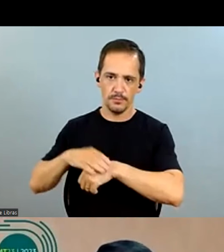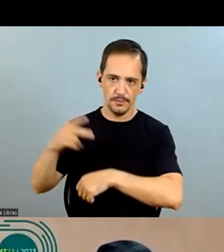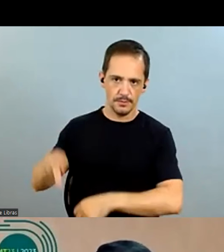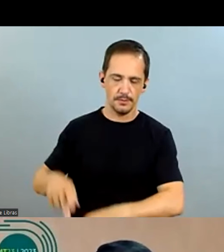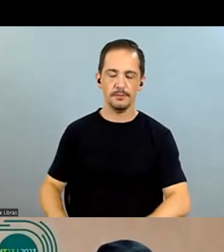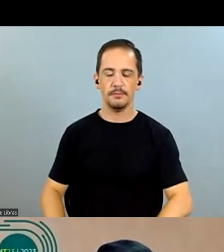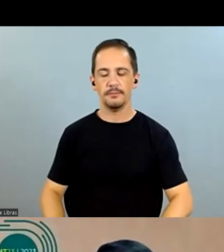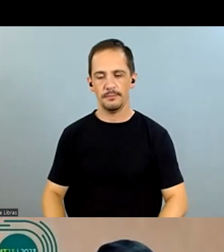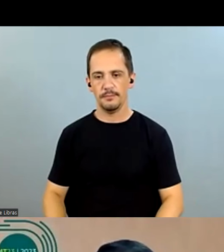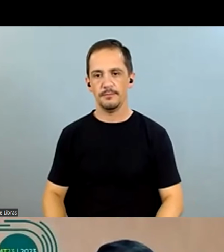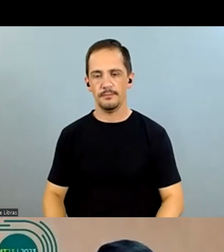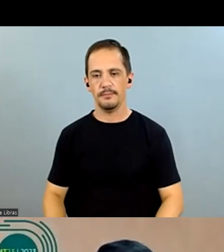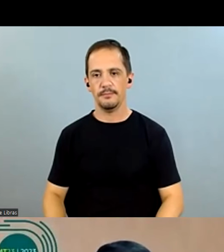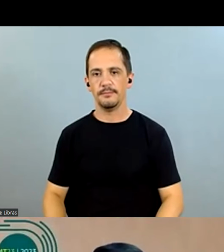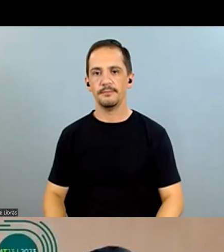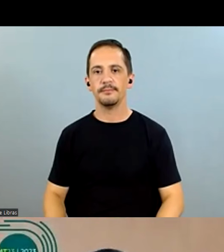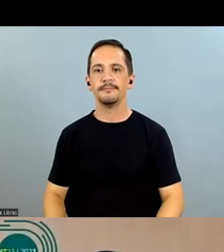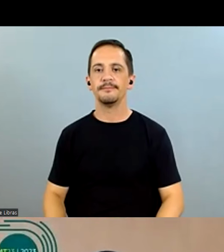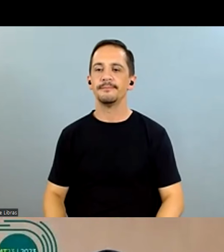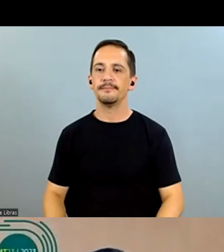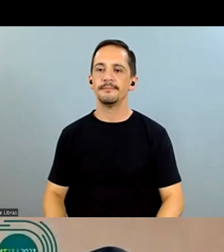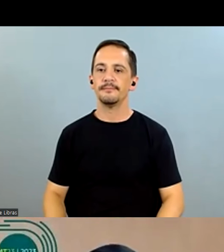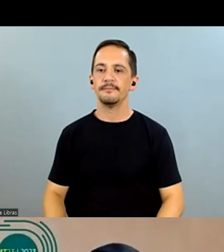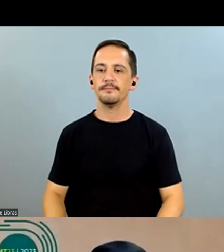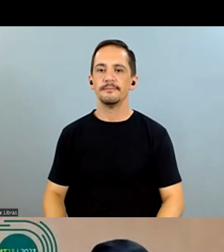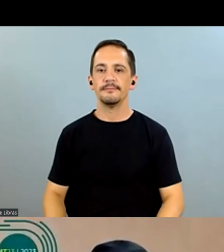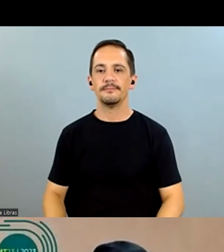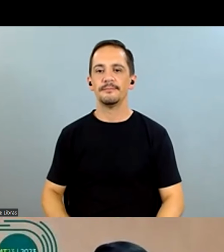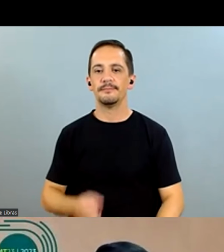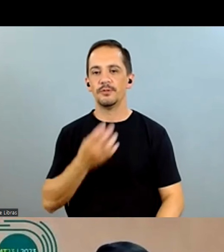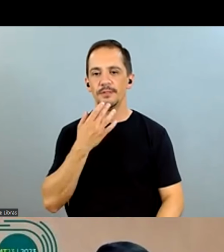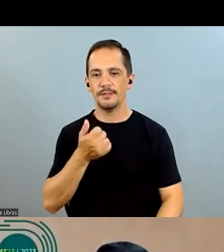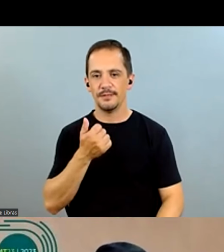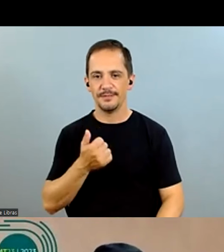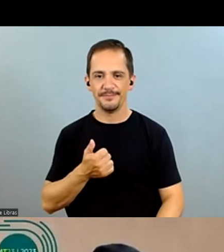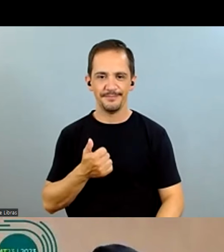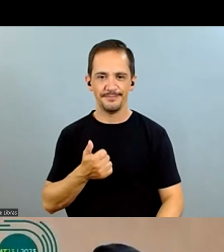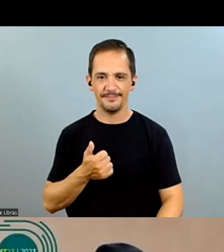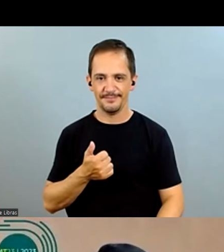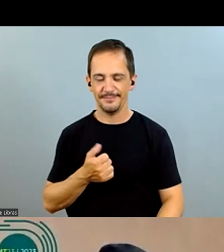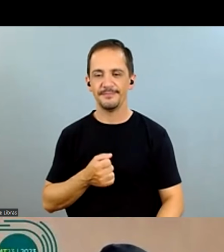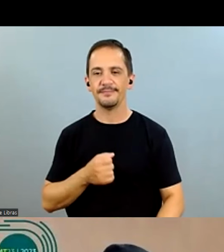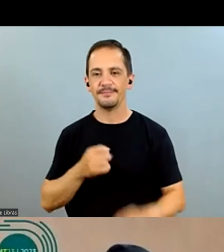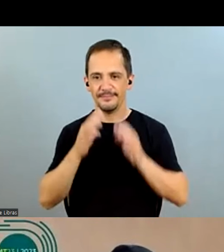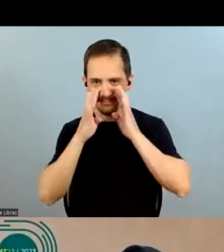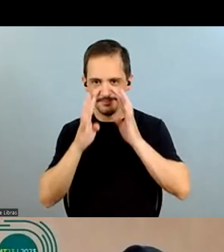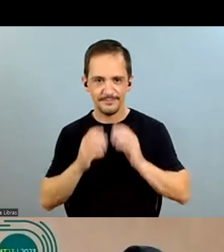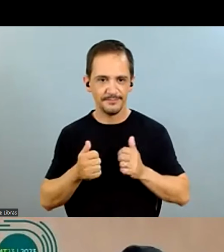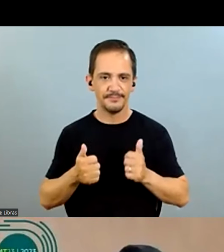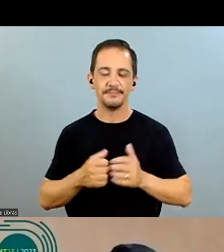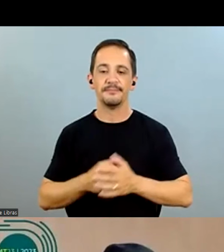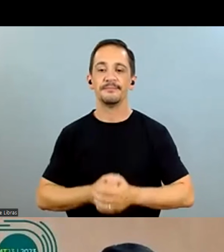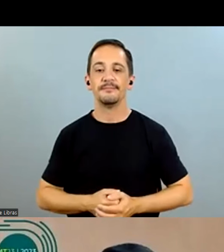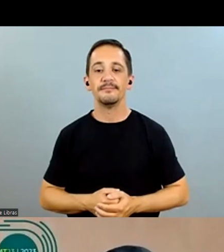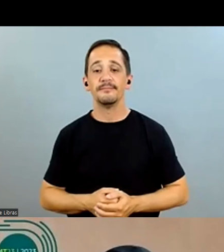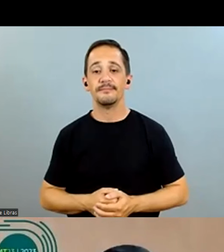Mar abre aqui o microfone você dá para abrir direto Boa tarde pessoal Vocês conseguem me ouvir Sim est ouvindo perfeito Obrigado